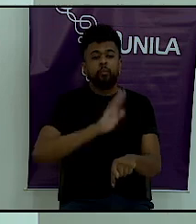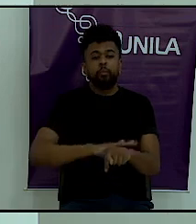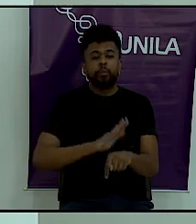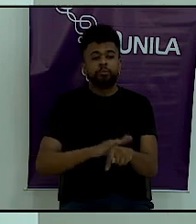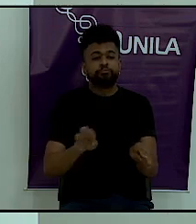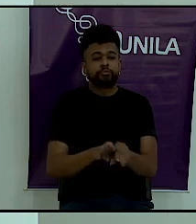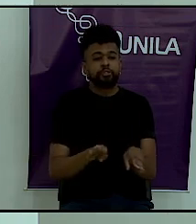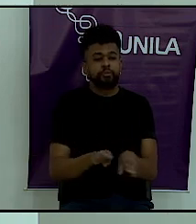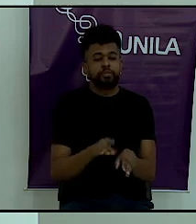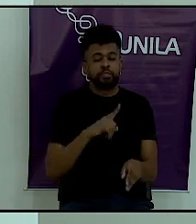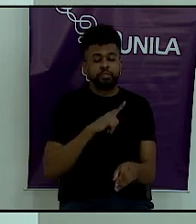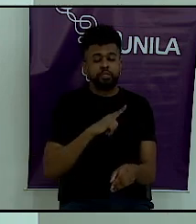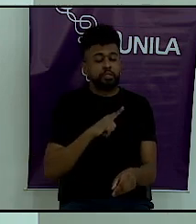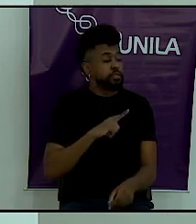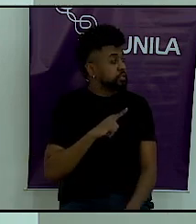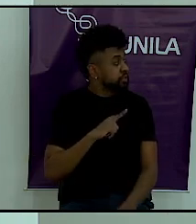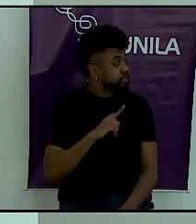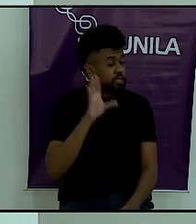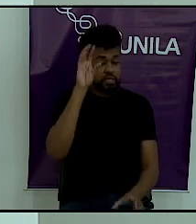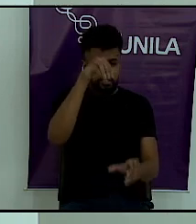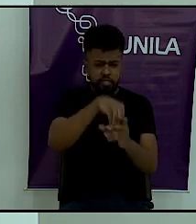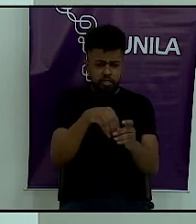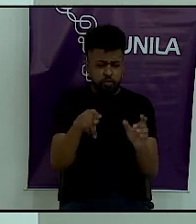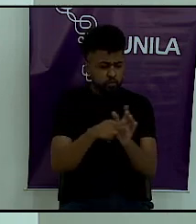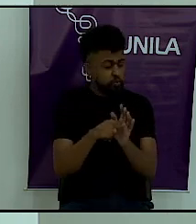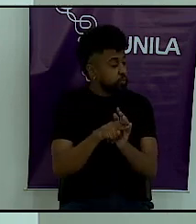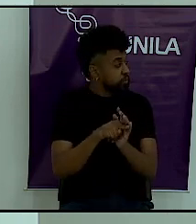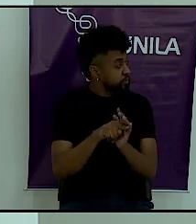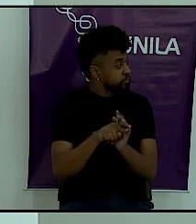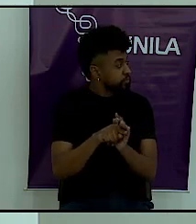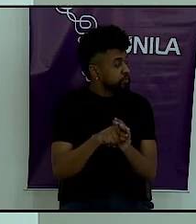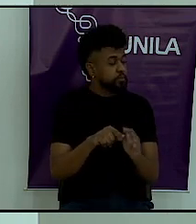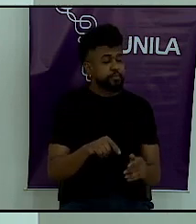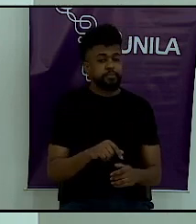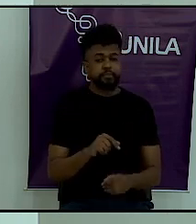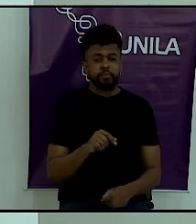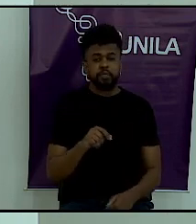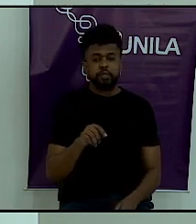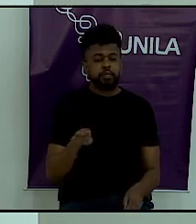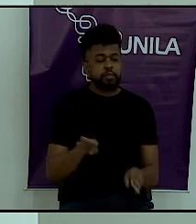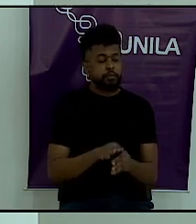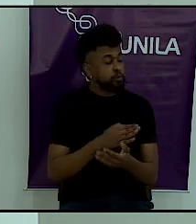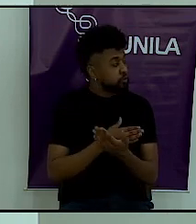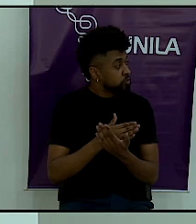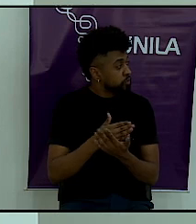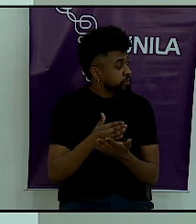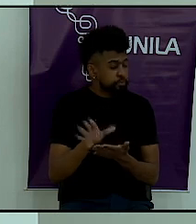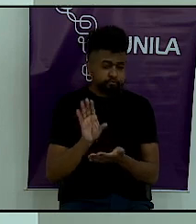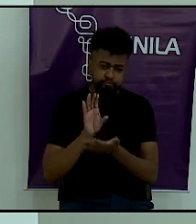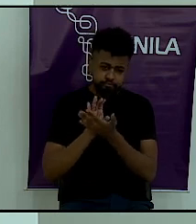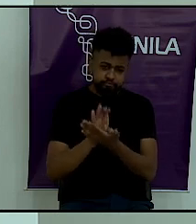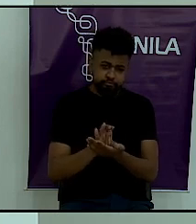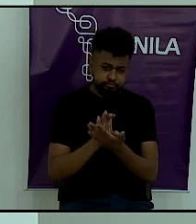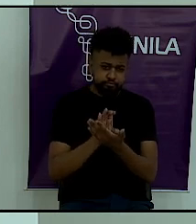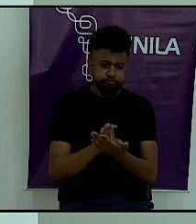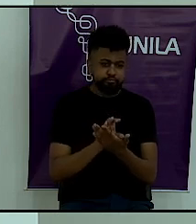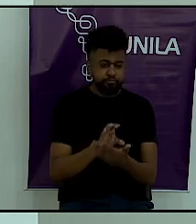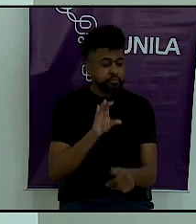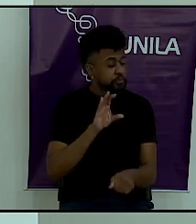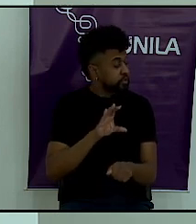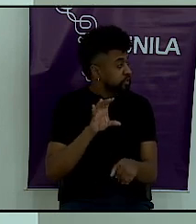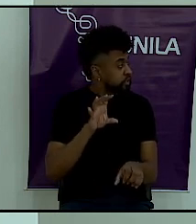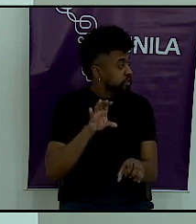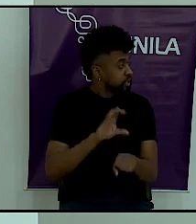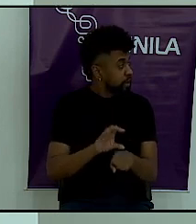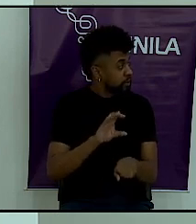ascender na escala de expertise dentro da própria Rebrates e, eventualmente, a UNILA começar aí a fomentar em termos de capacitação de